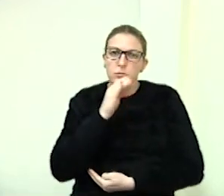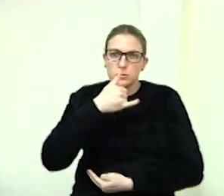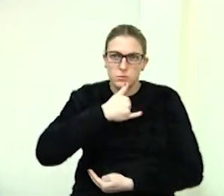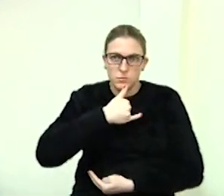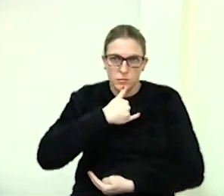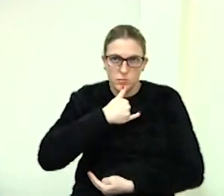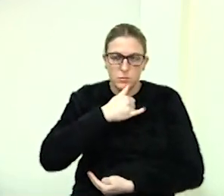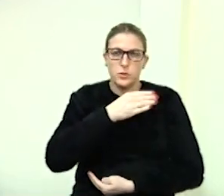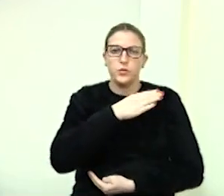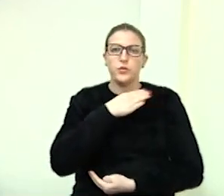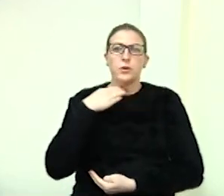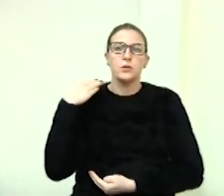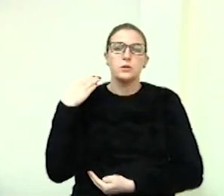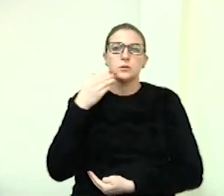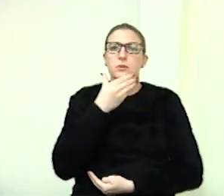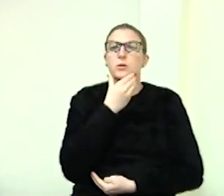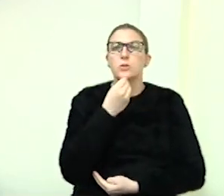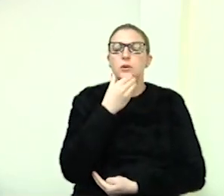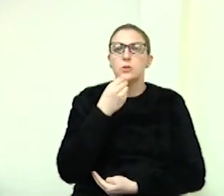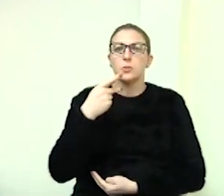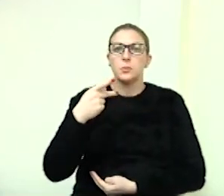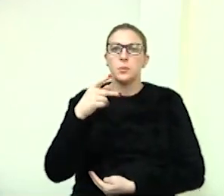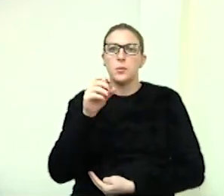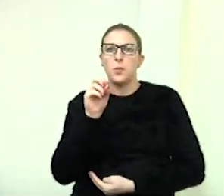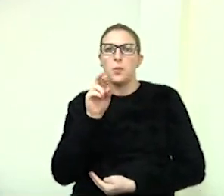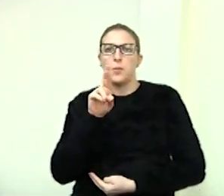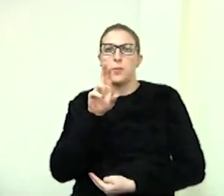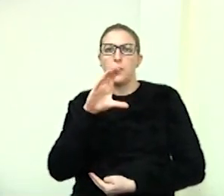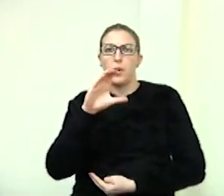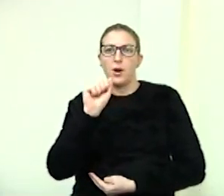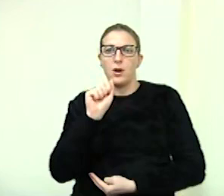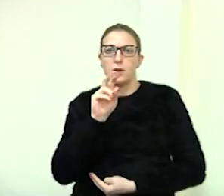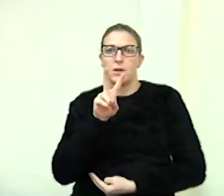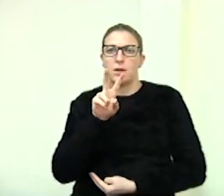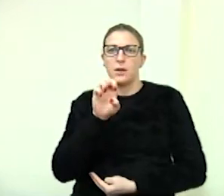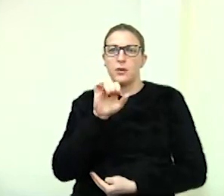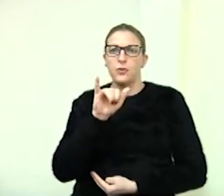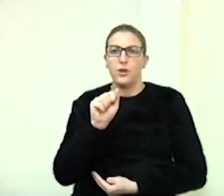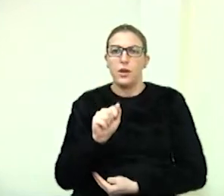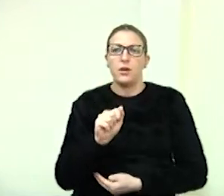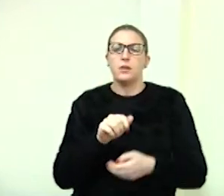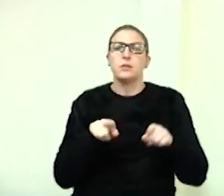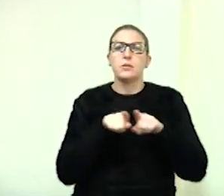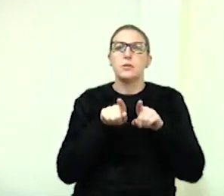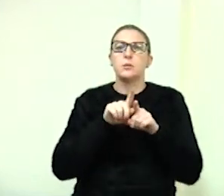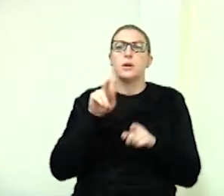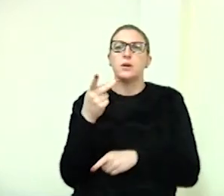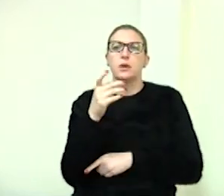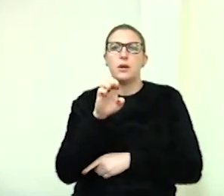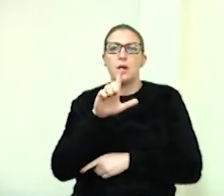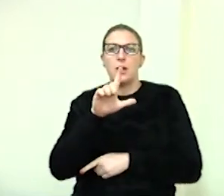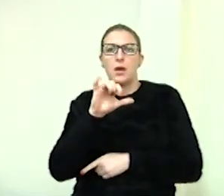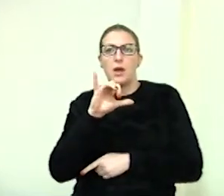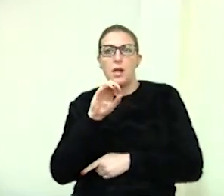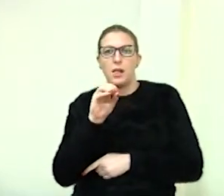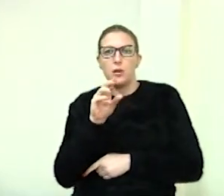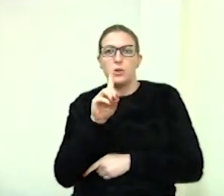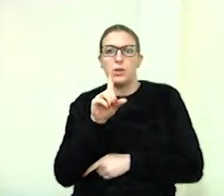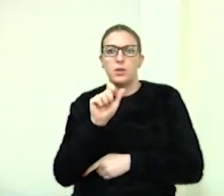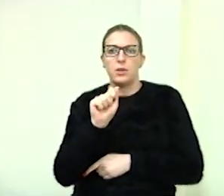falecimento do senhor Porca Veia, Hélio da Rosa Xavier, a pedido do vereador